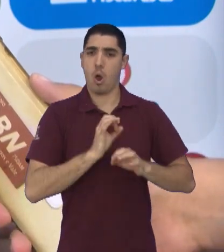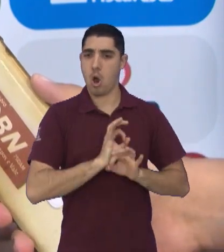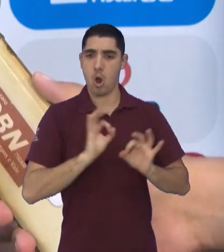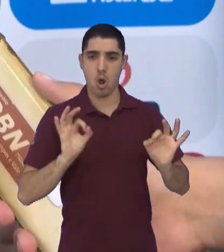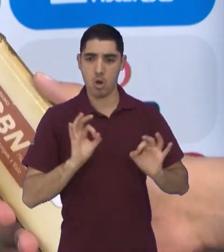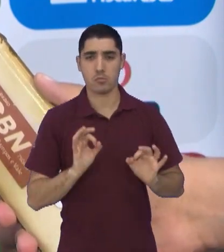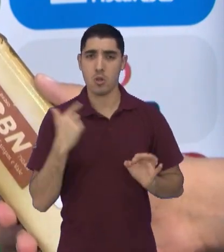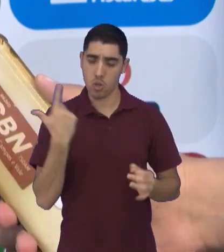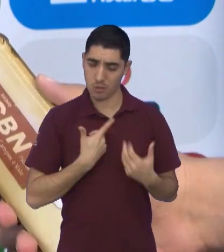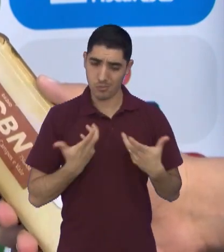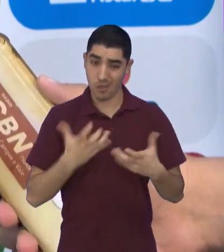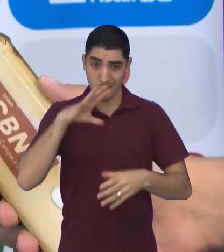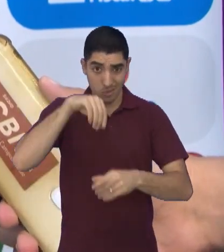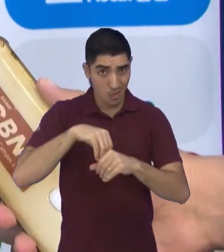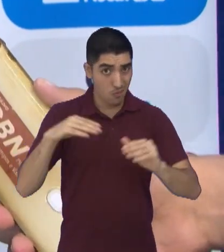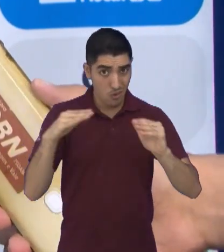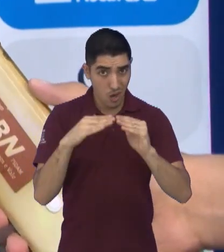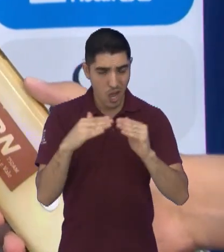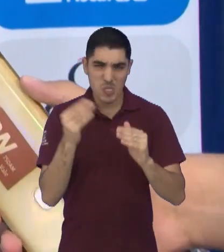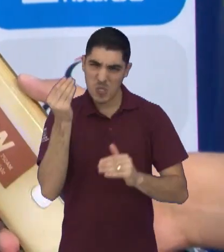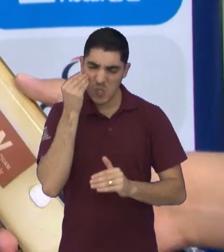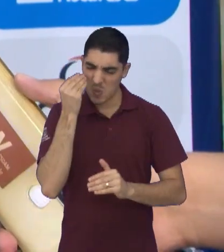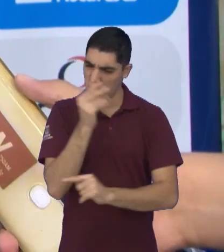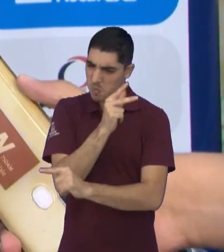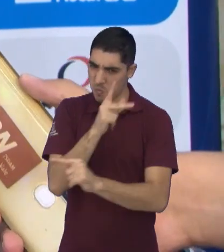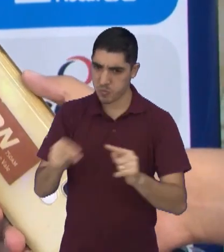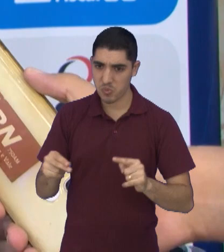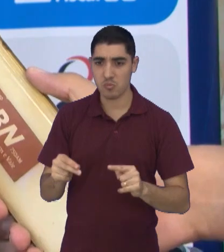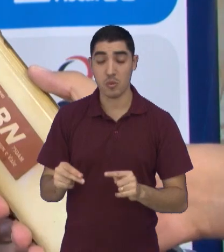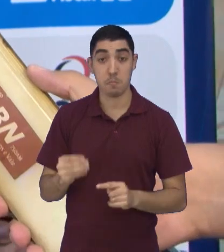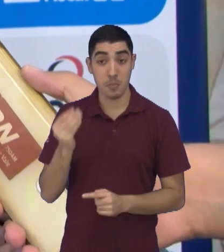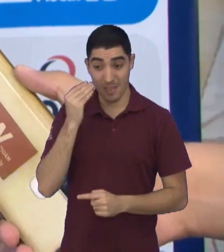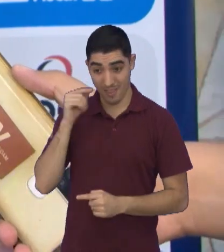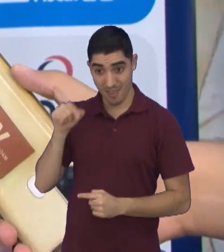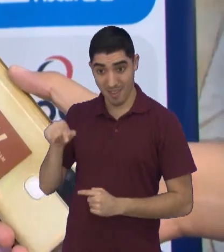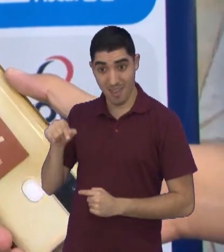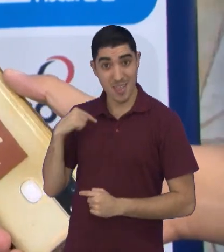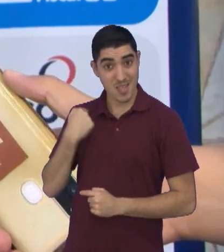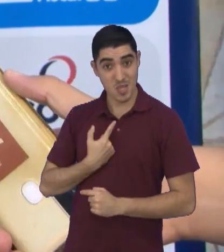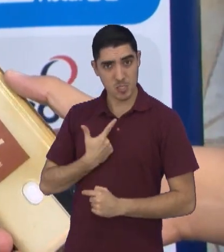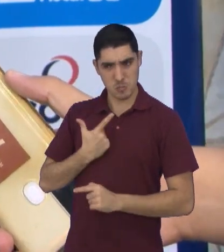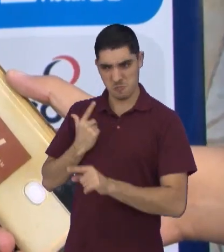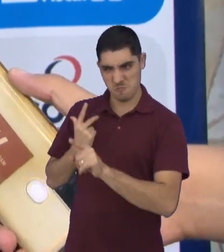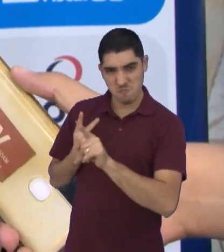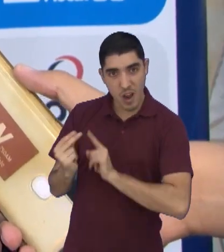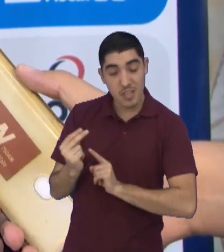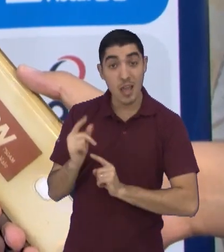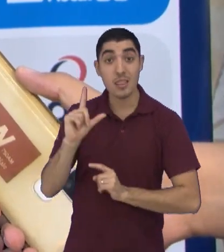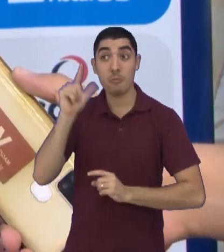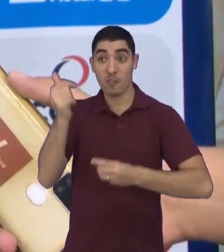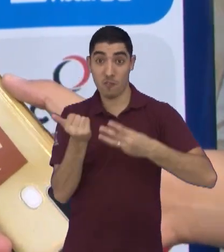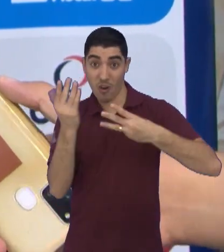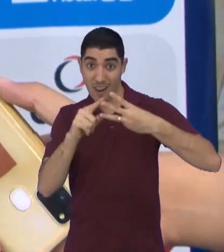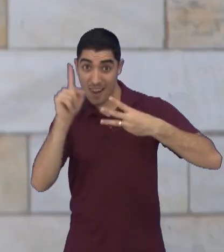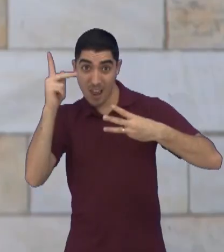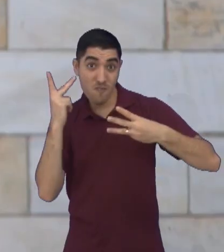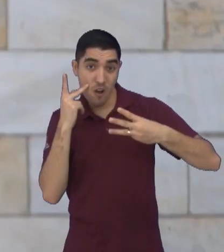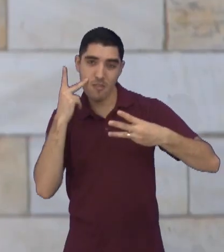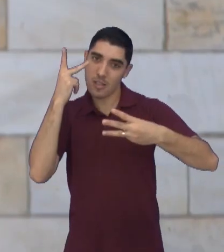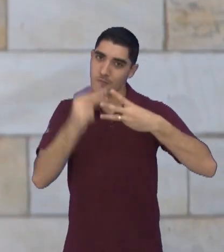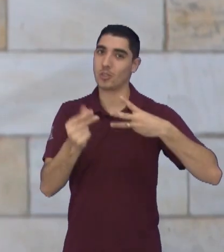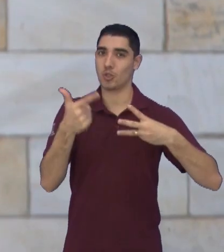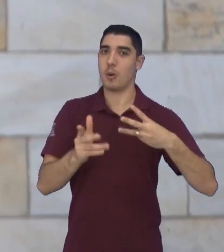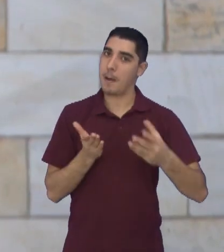bom jogo aqui em casa. Tentar pegar essa vitória para ir definir lá em Fortaleza e passar a série. E